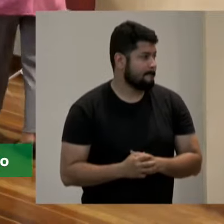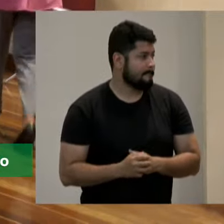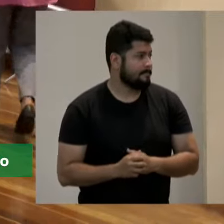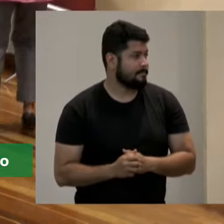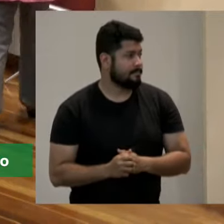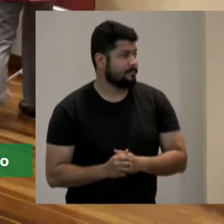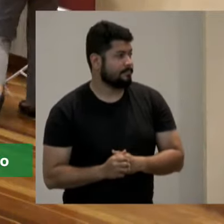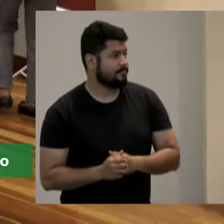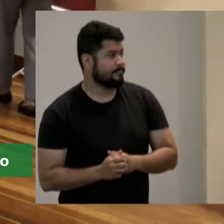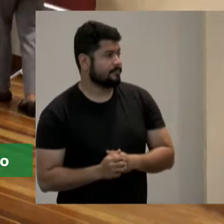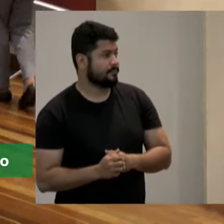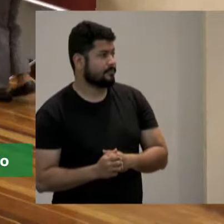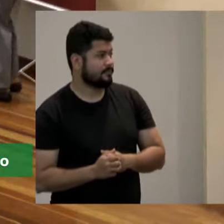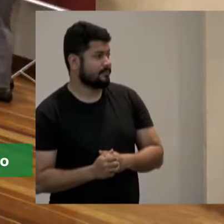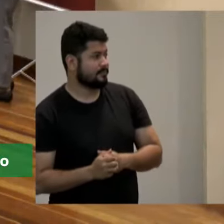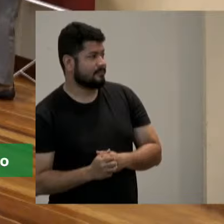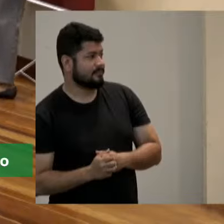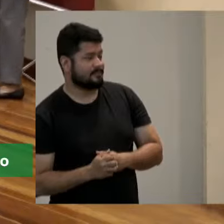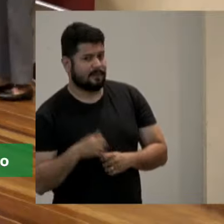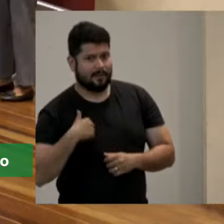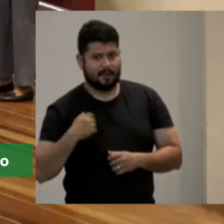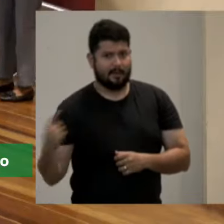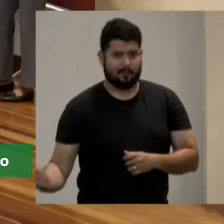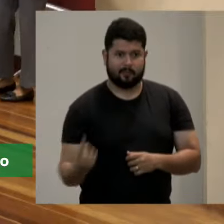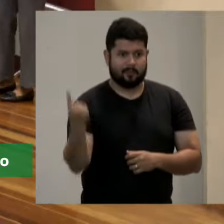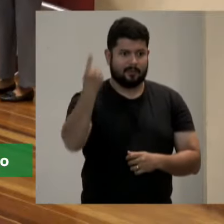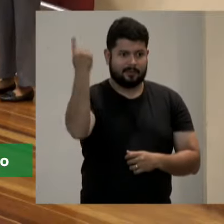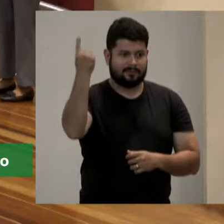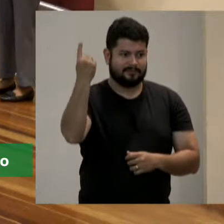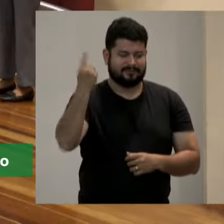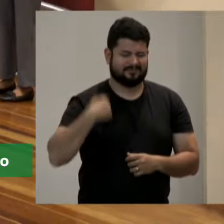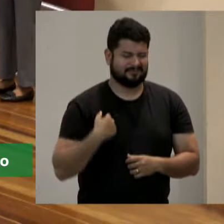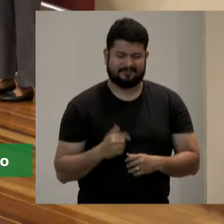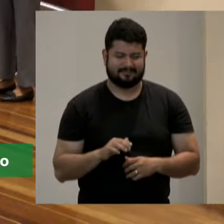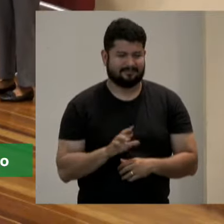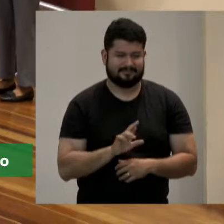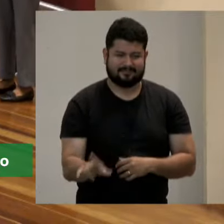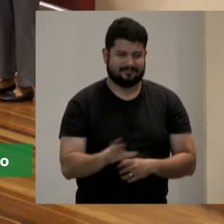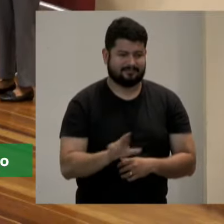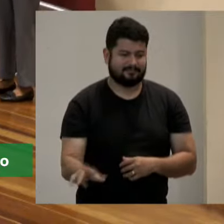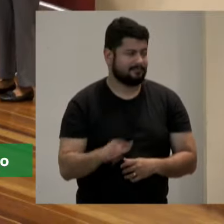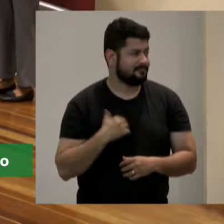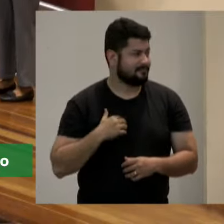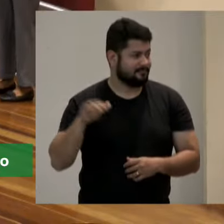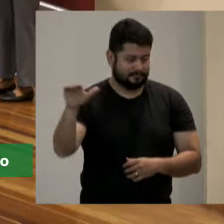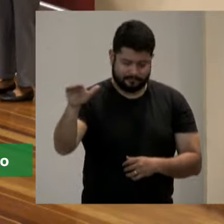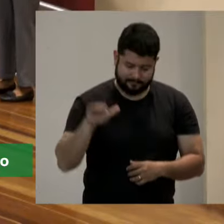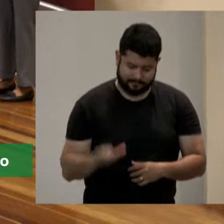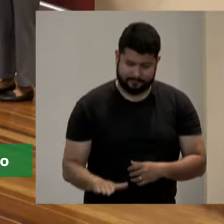Vou baixar, porque eu sou uma pessoa muito grande, então, sempre o microfone fica alto para mim.